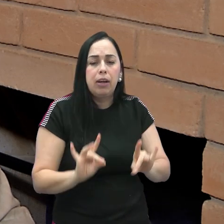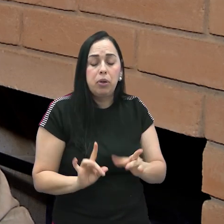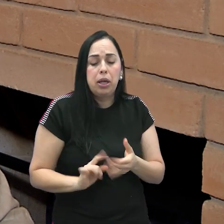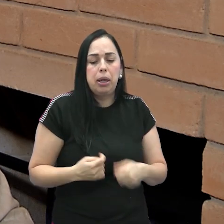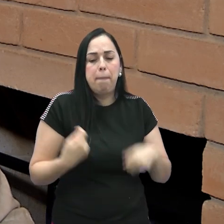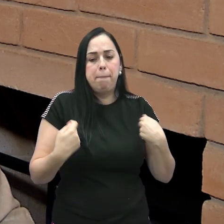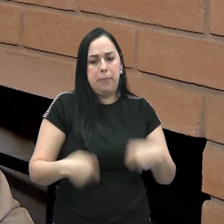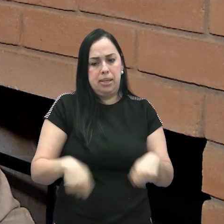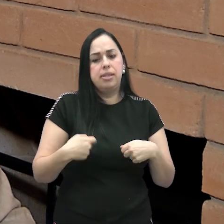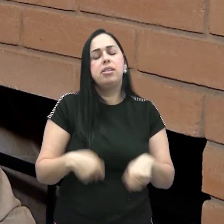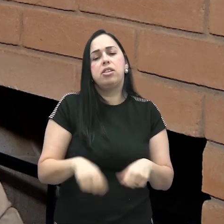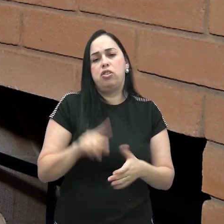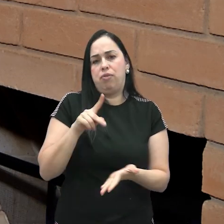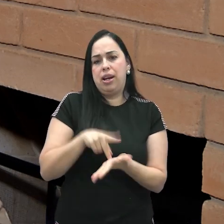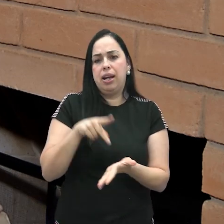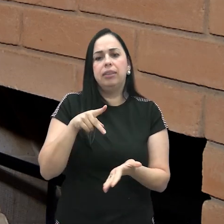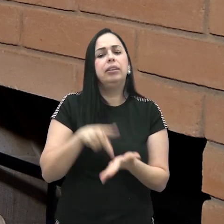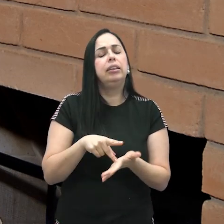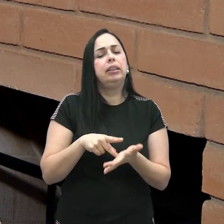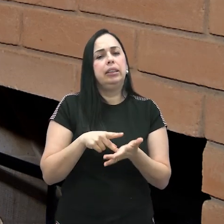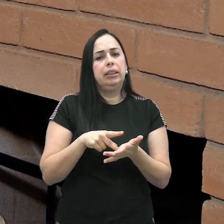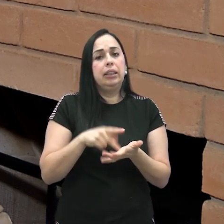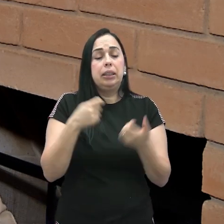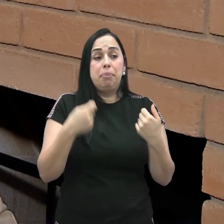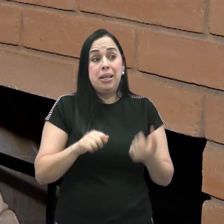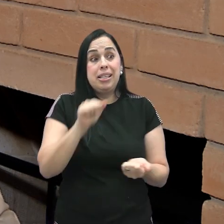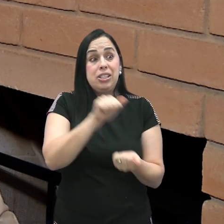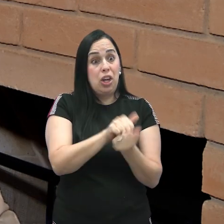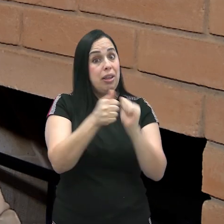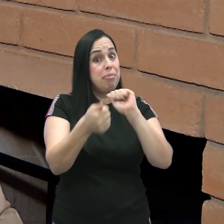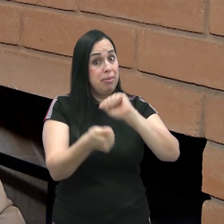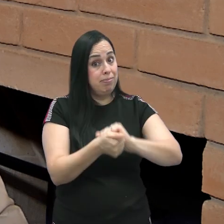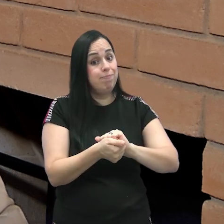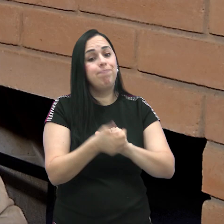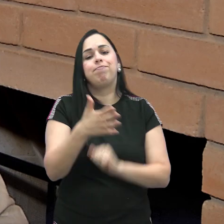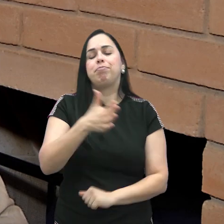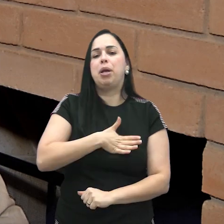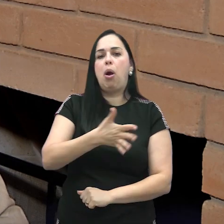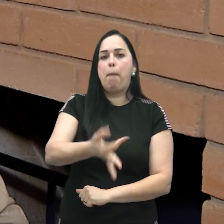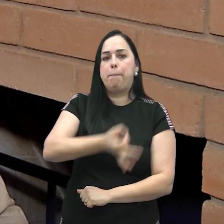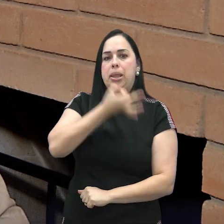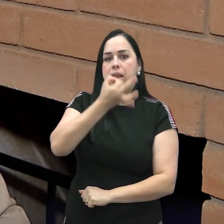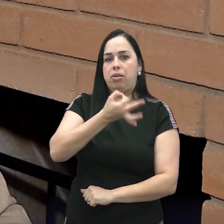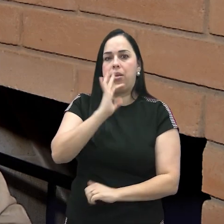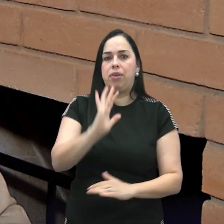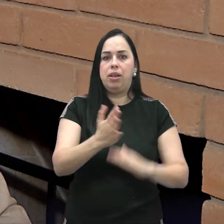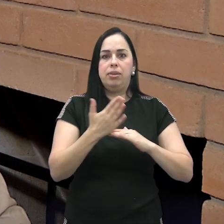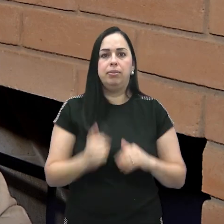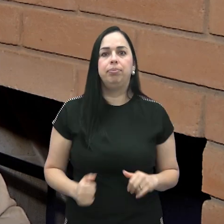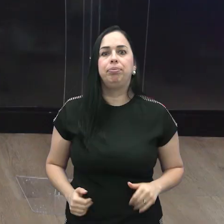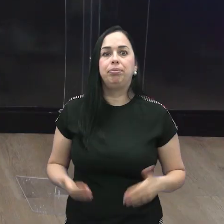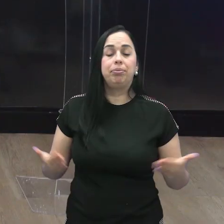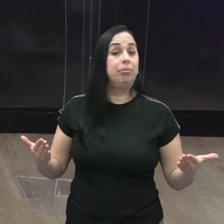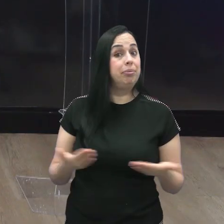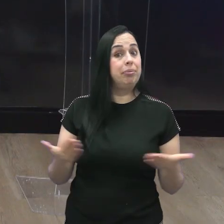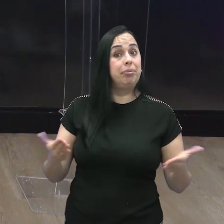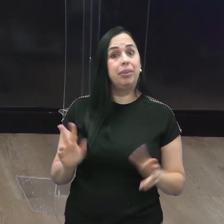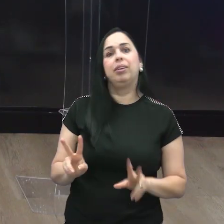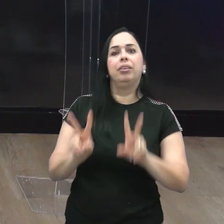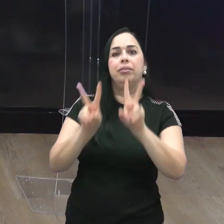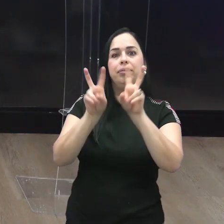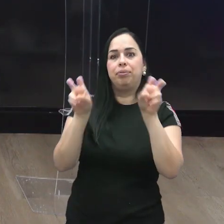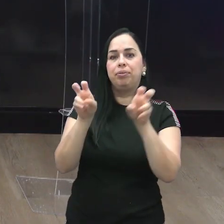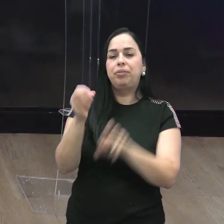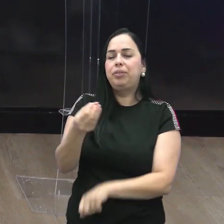detalhar as necessidades que a gente tem, o que precisa realmente de adaptação, eu acho que ajuda e contribui muito. A gente